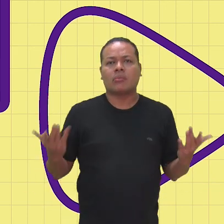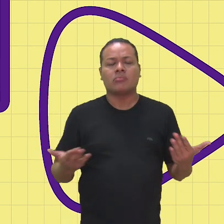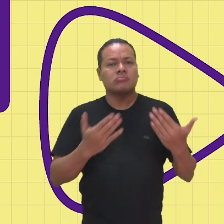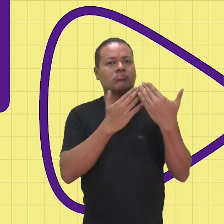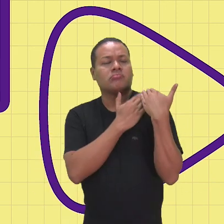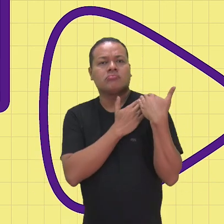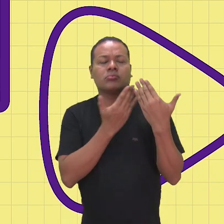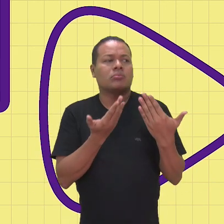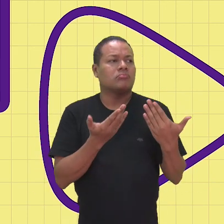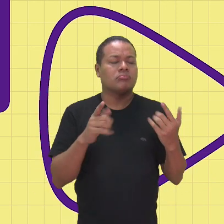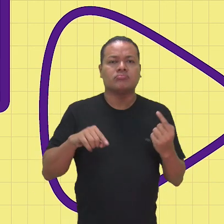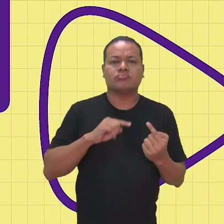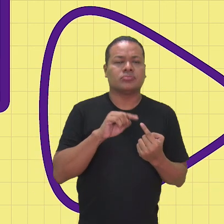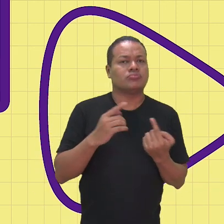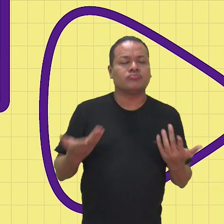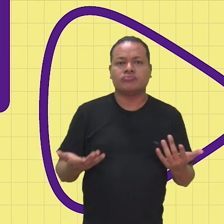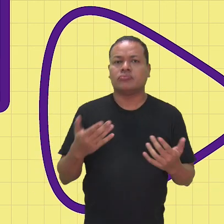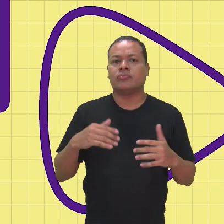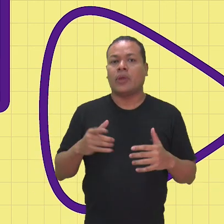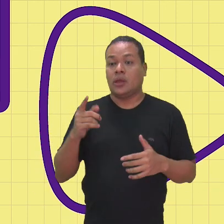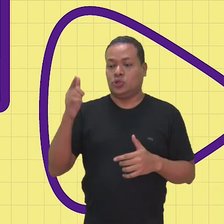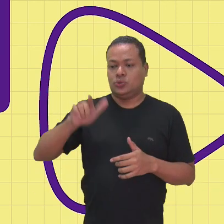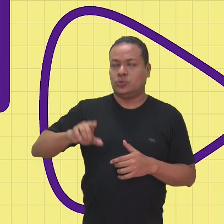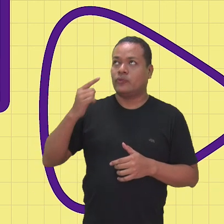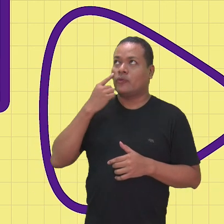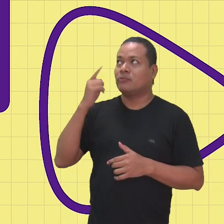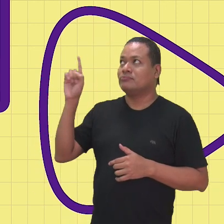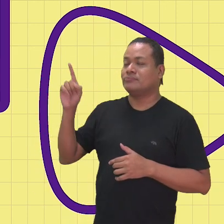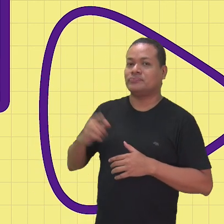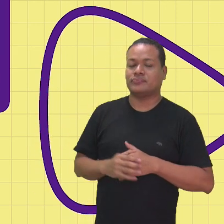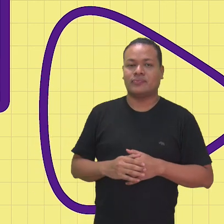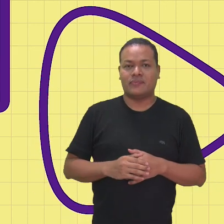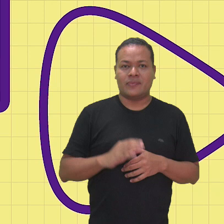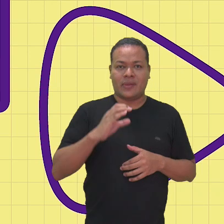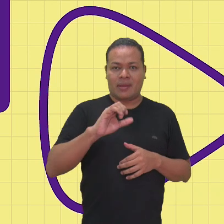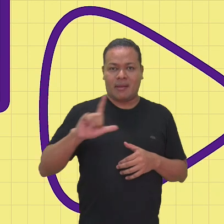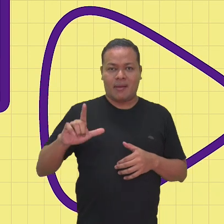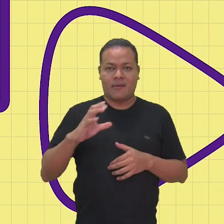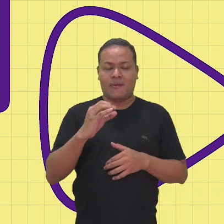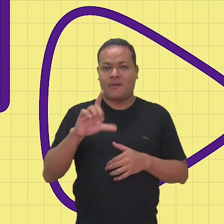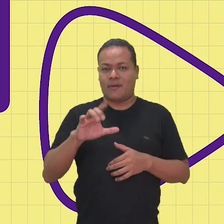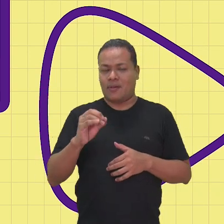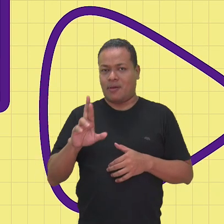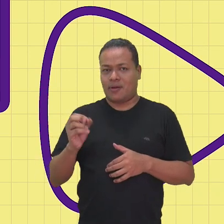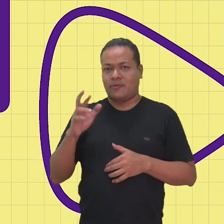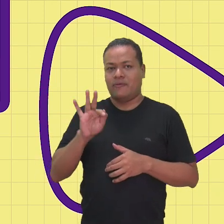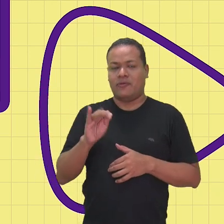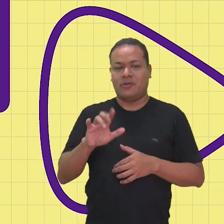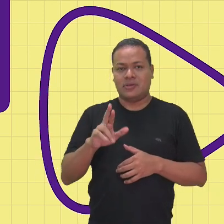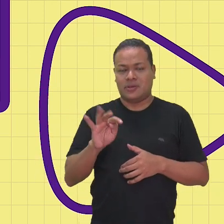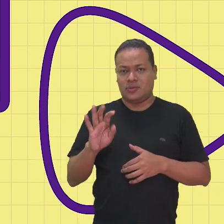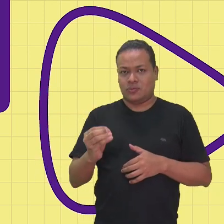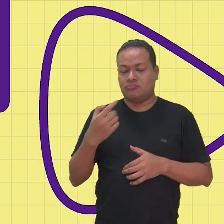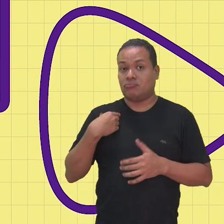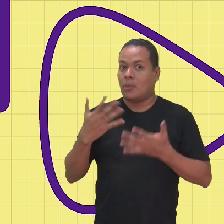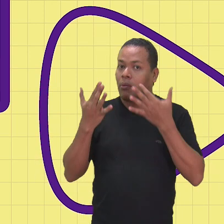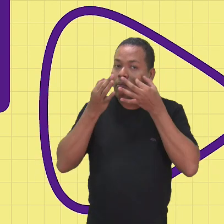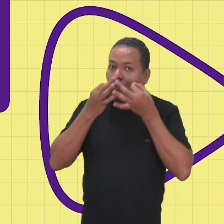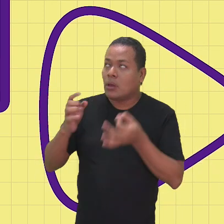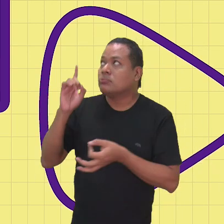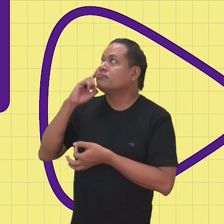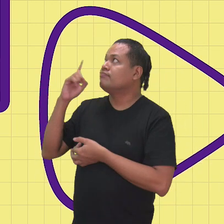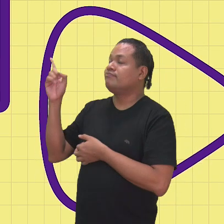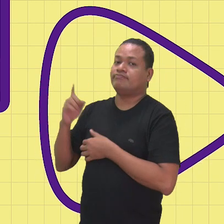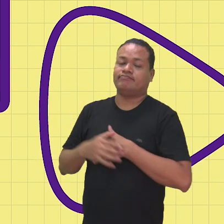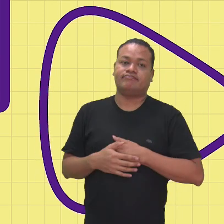já falou, e aí no final ele coloca de novo o cal, o cloro e o fluoreto. Eu quero uma atenção particular aqui